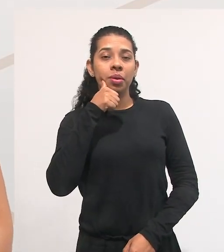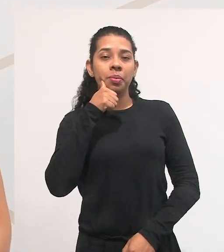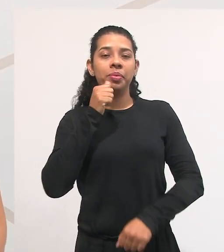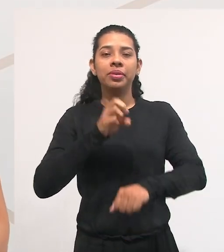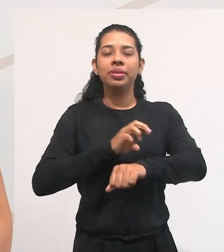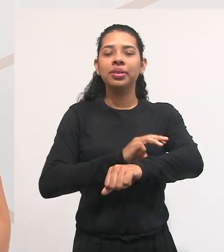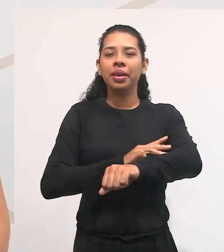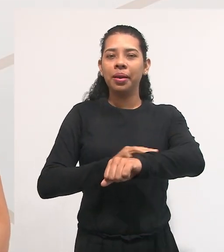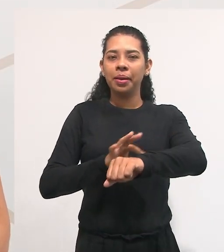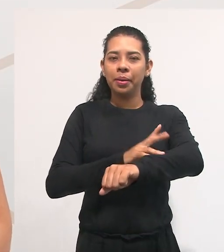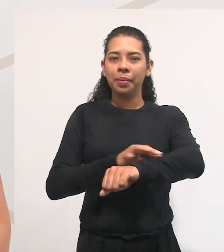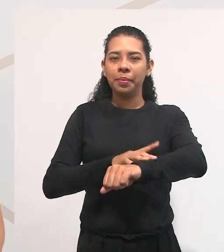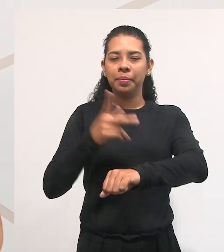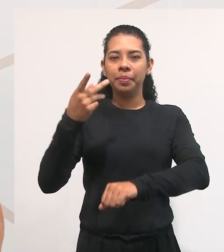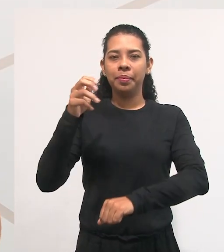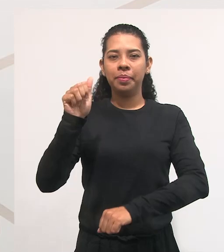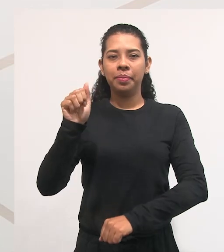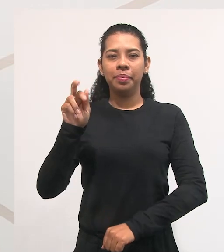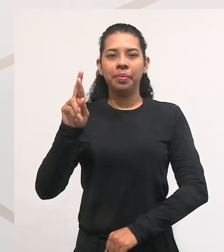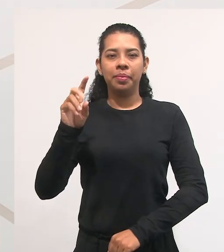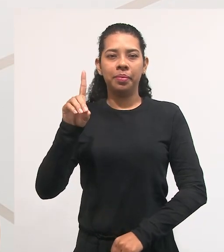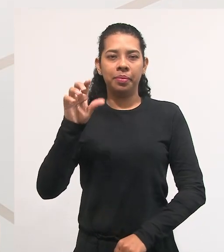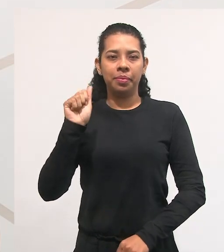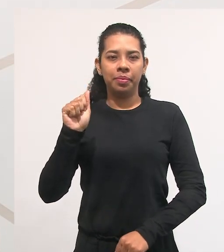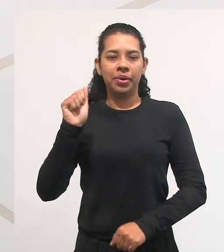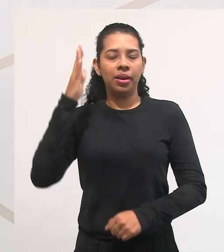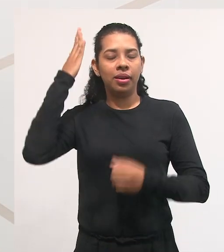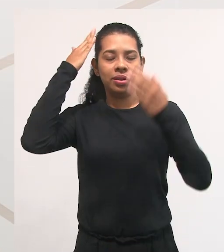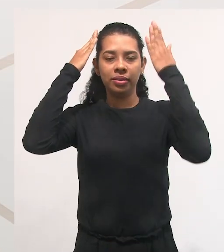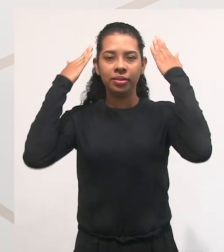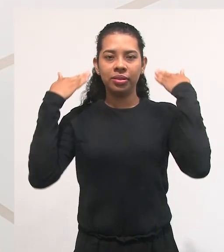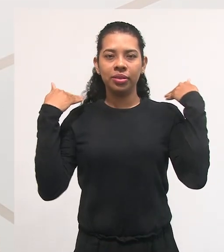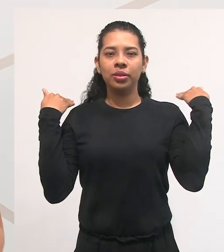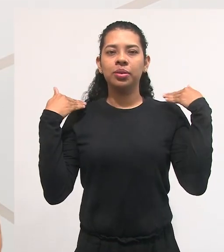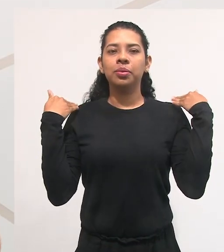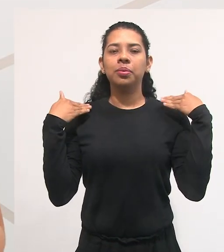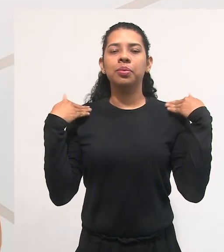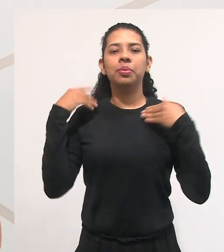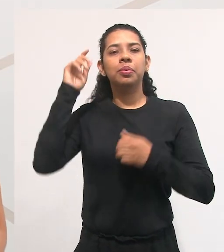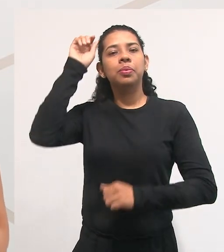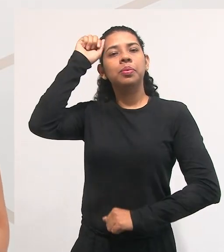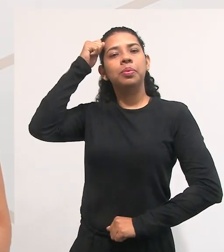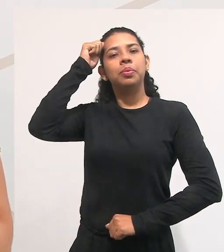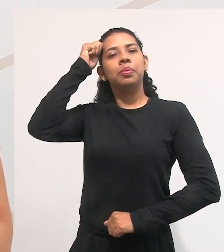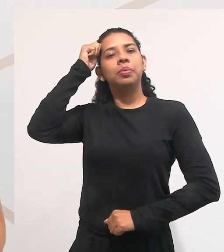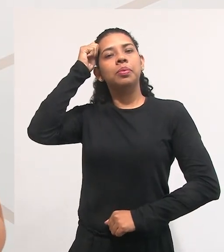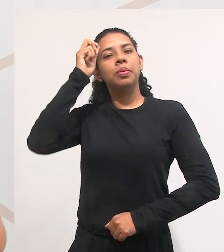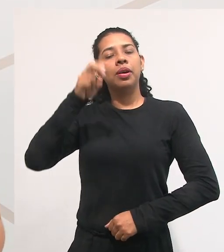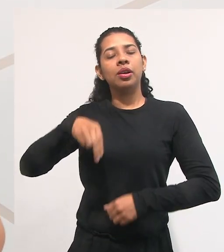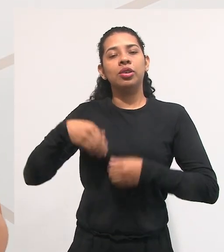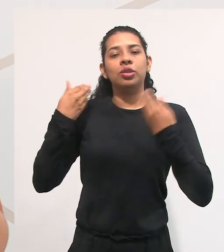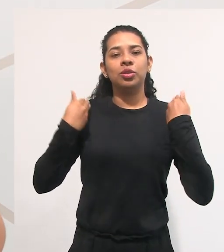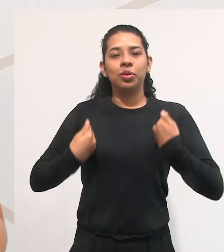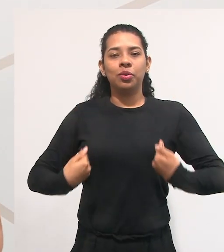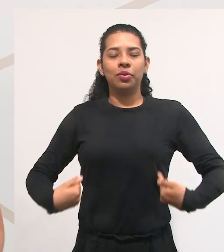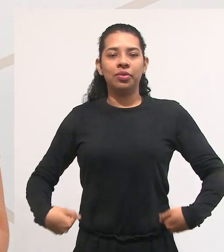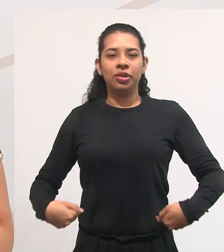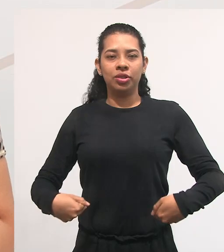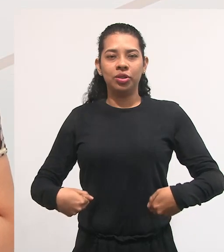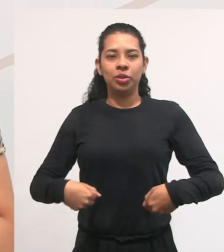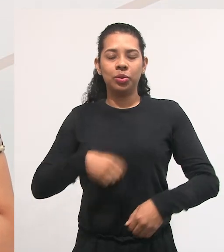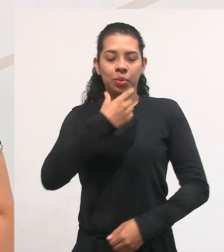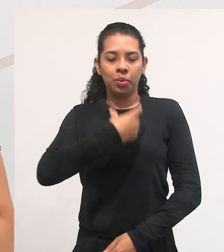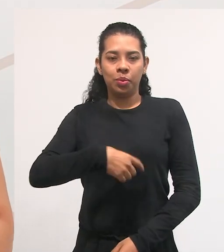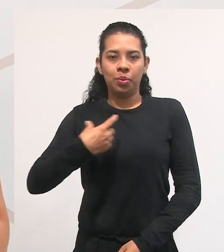parda de cabelos pretos baixo dos ombros Estou com um vestido com a estampa de coração em listras